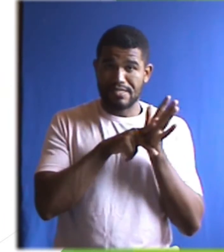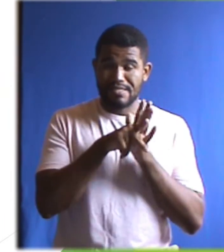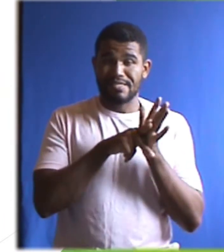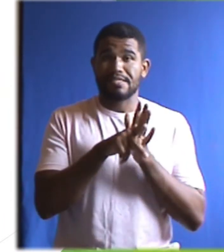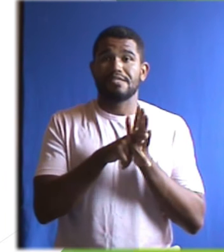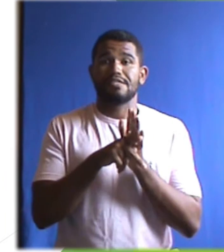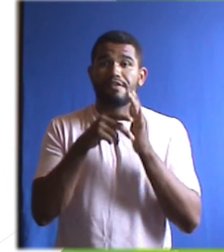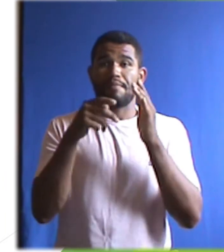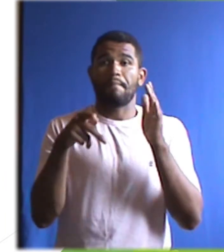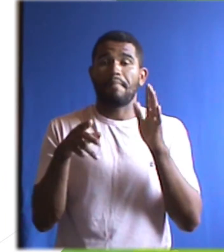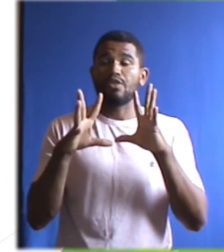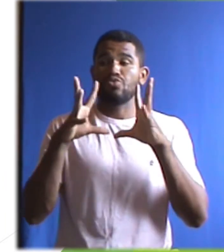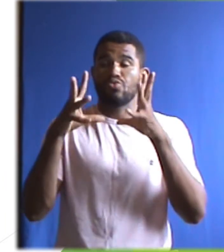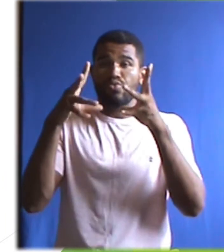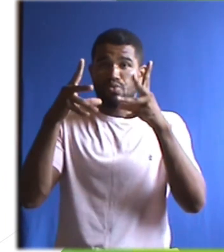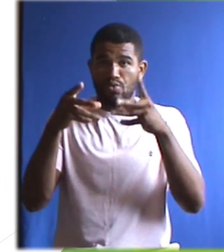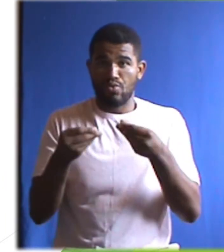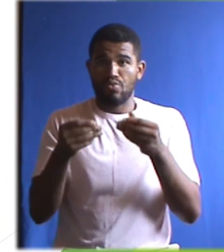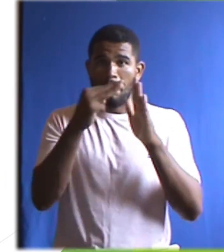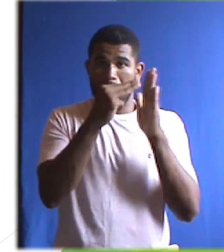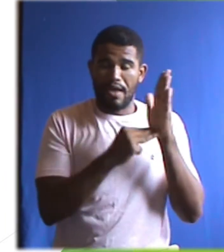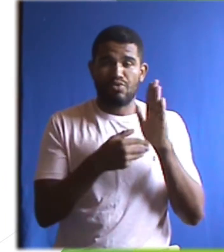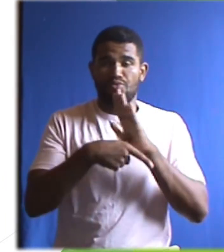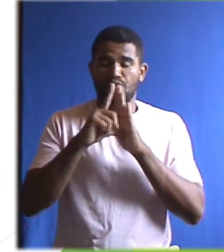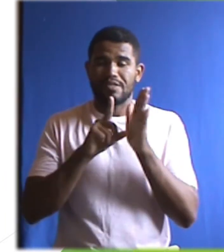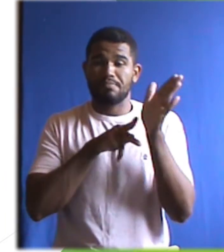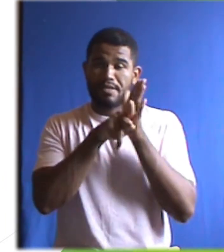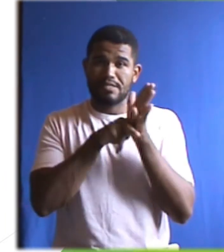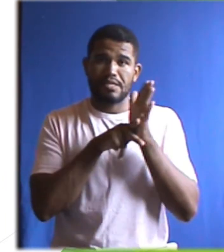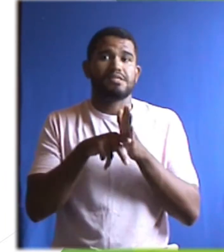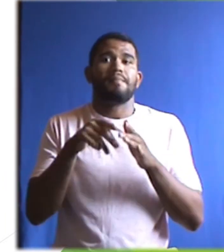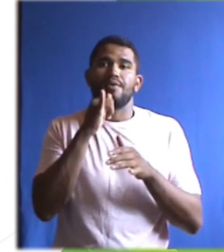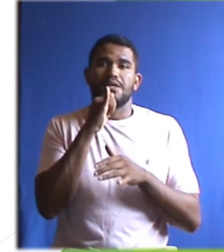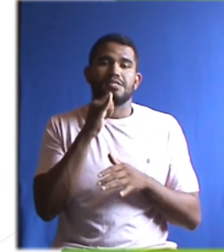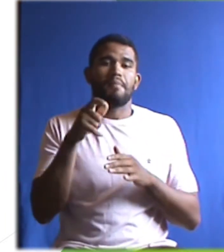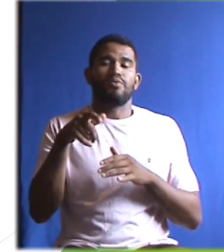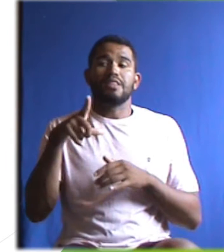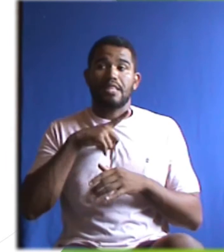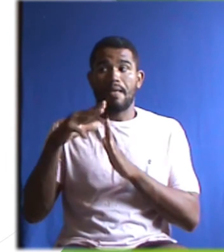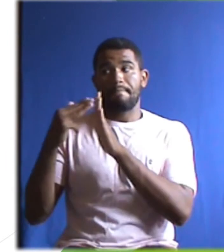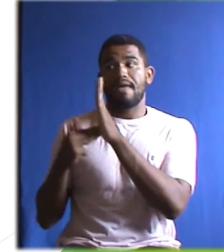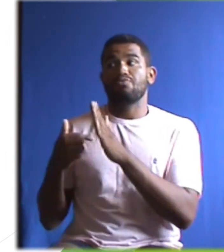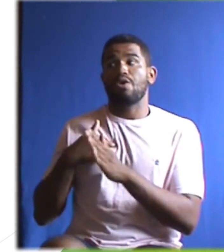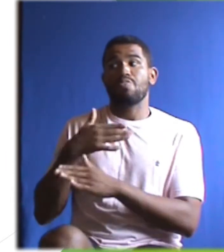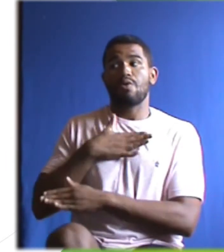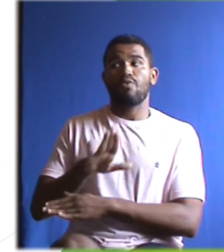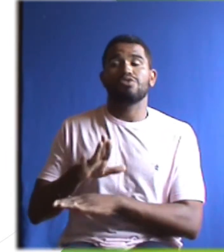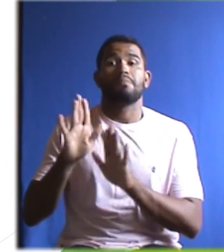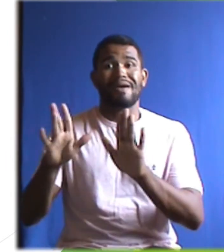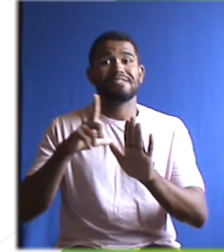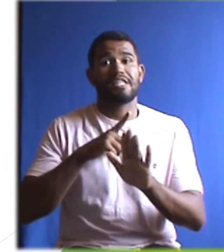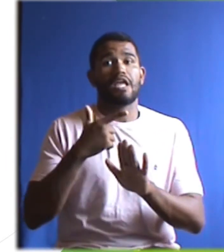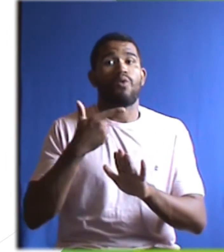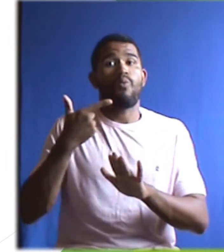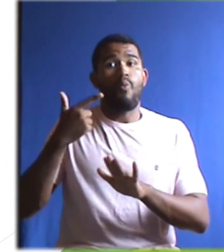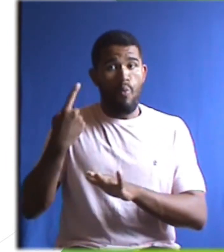pesquisas explícitas em todo tipo de método. Todo tipo de método, por mais que você goste ou não, sempre